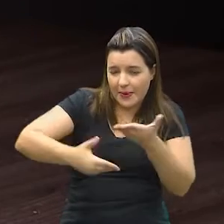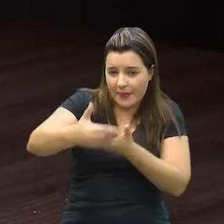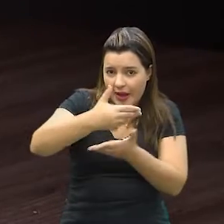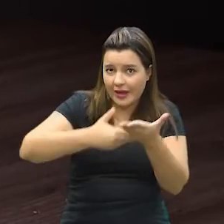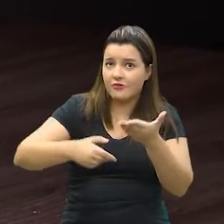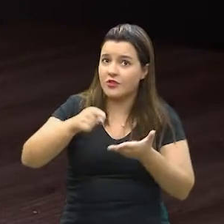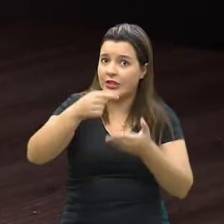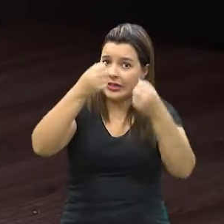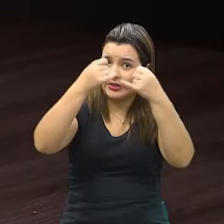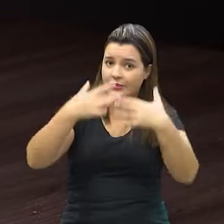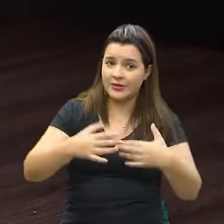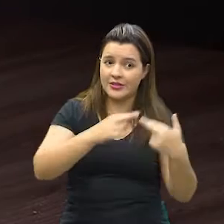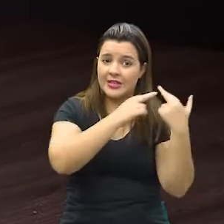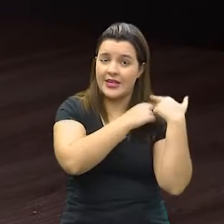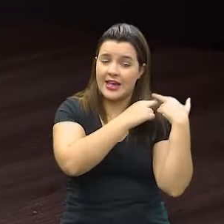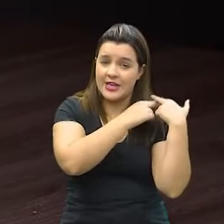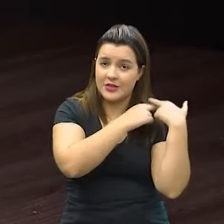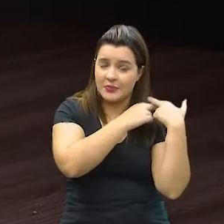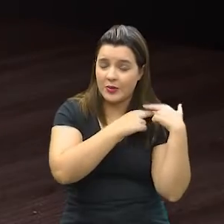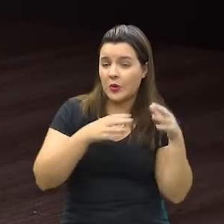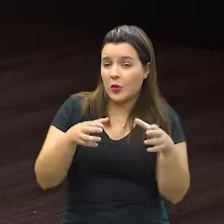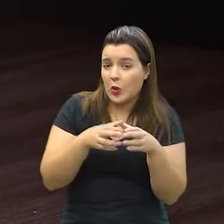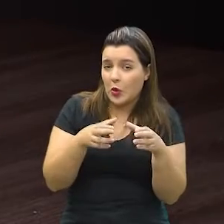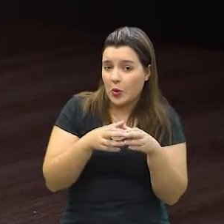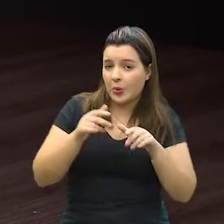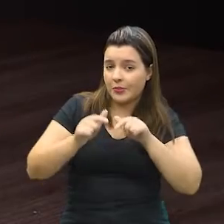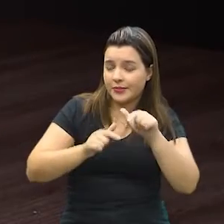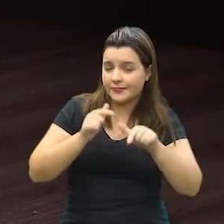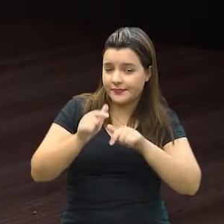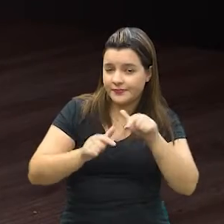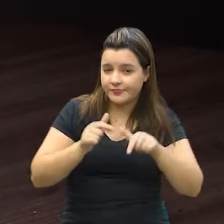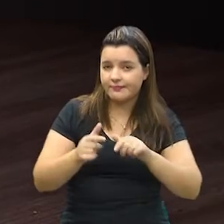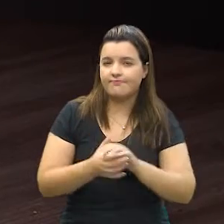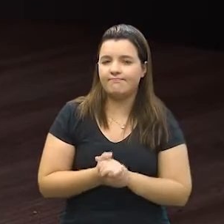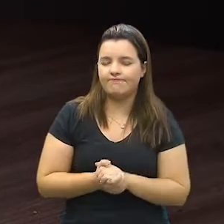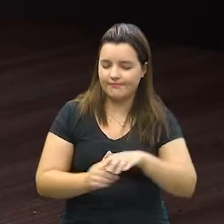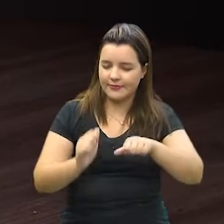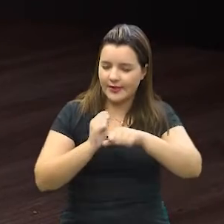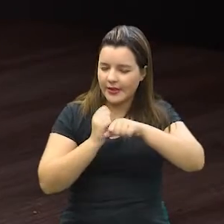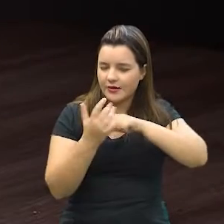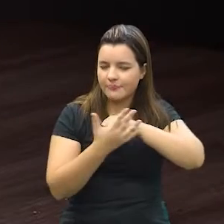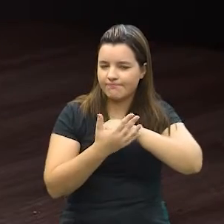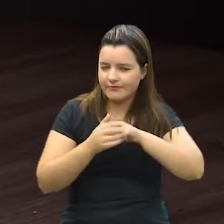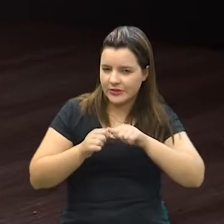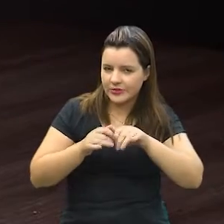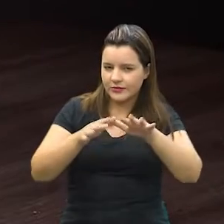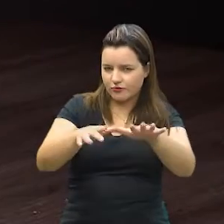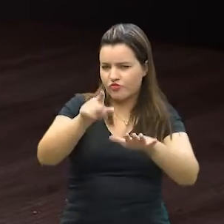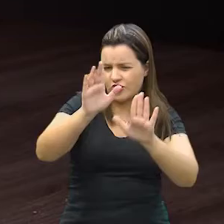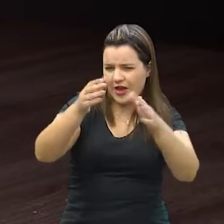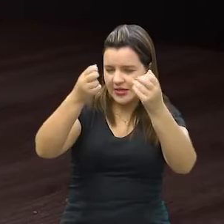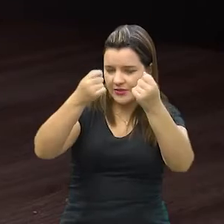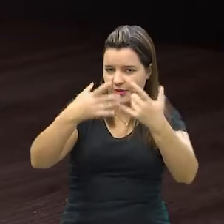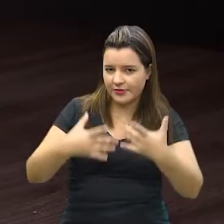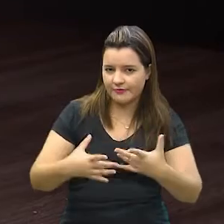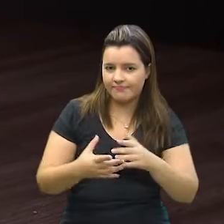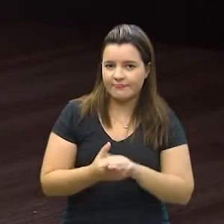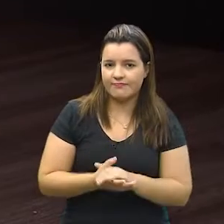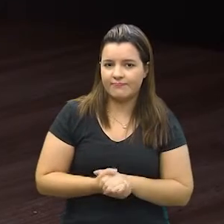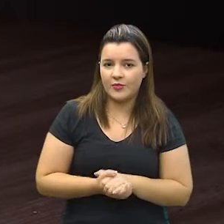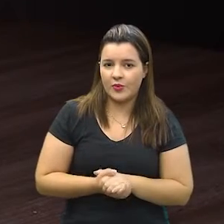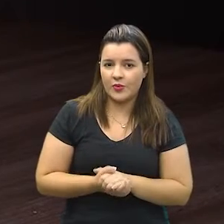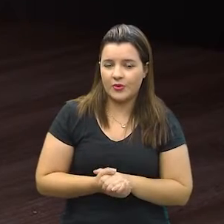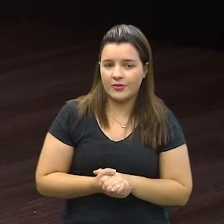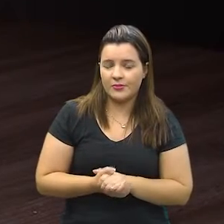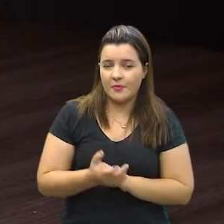dessa responsabilidade, desse grupo de trabalho, durante a pandemia, você acredita e já falou, né, que poderia